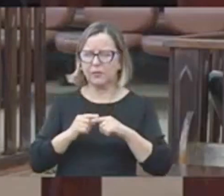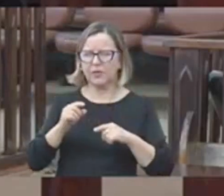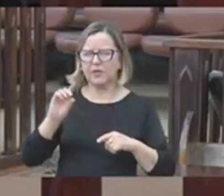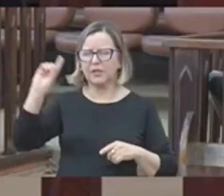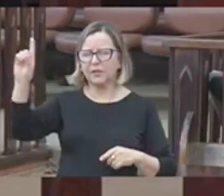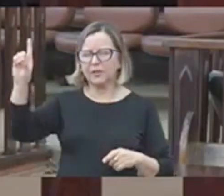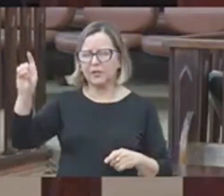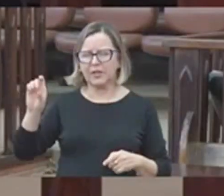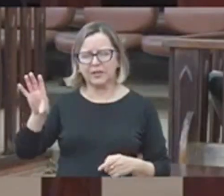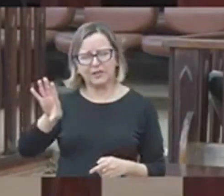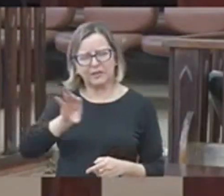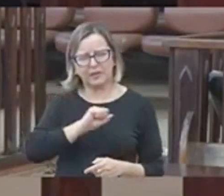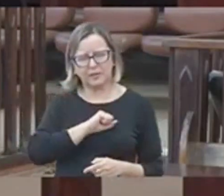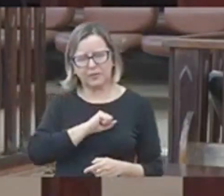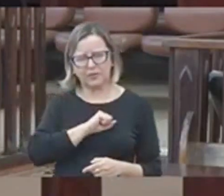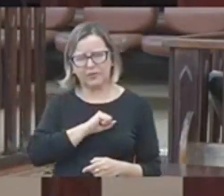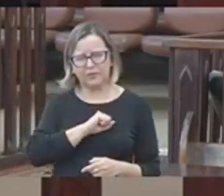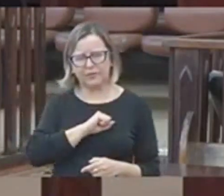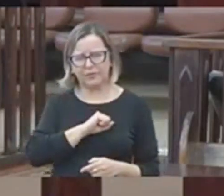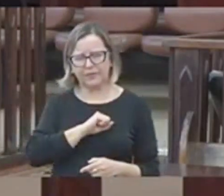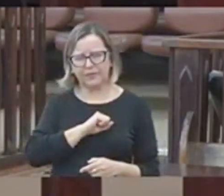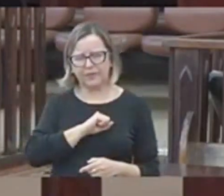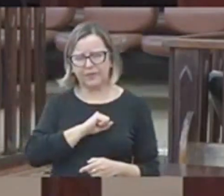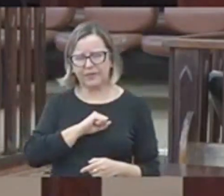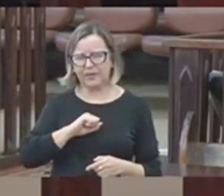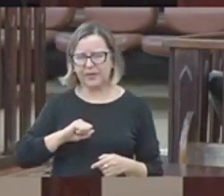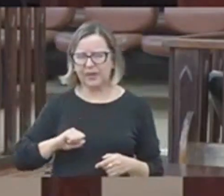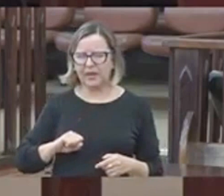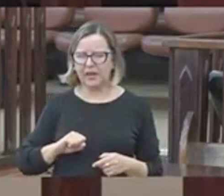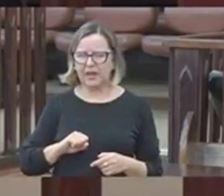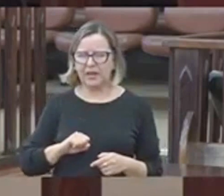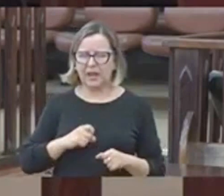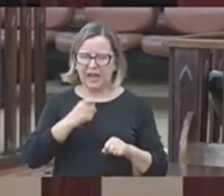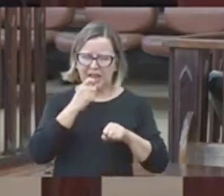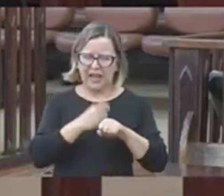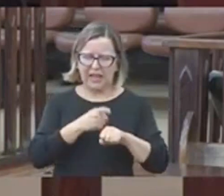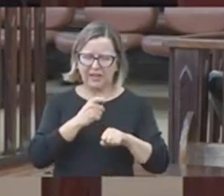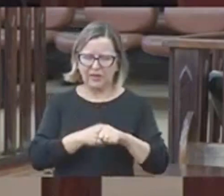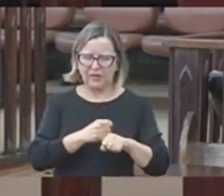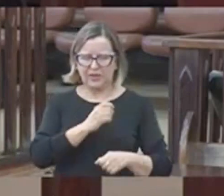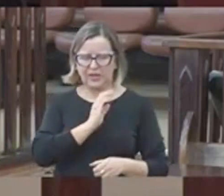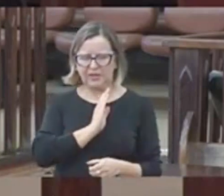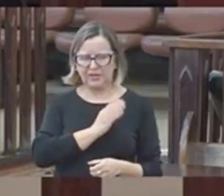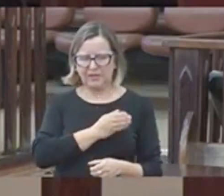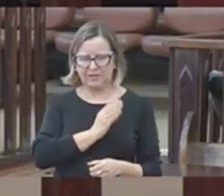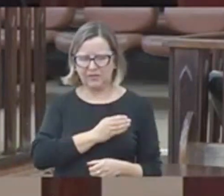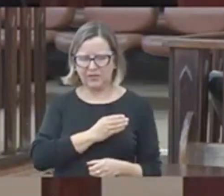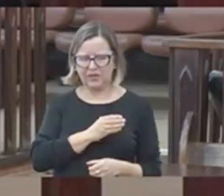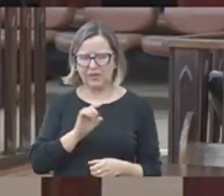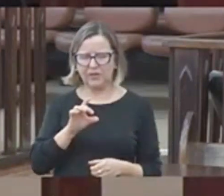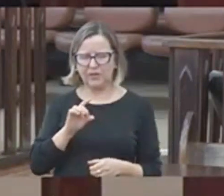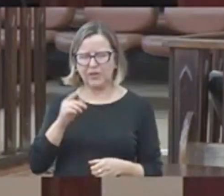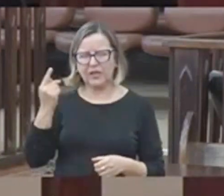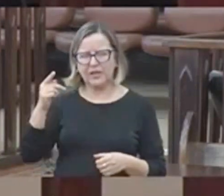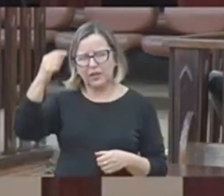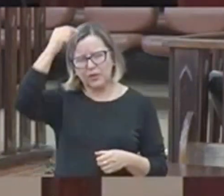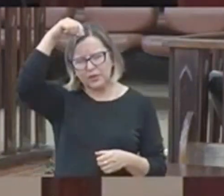não é o argumento humano que pode quebrar a dureza do coração, mas é o teu Santo Espírito.